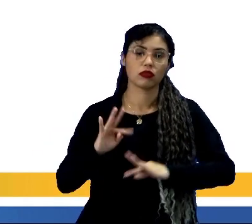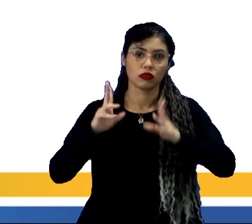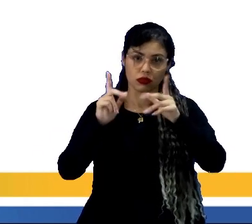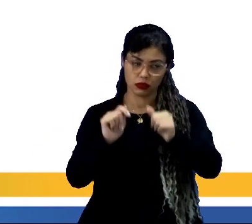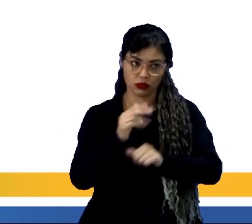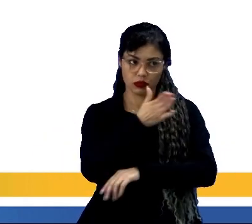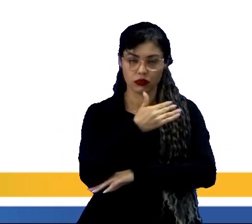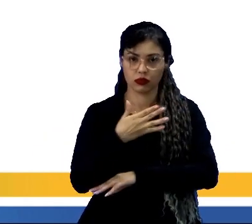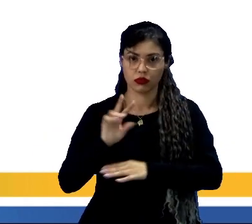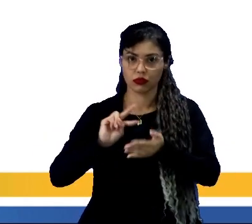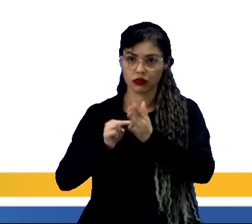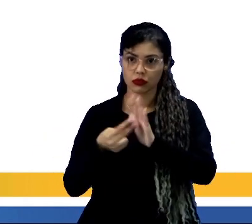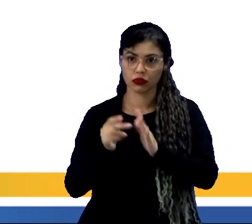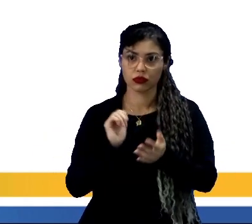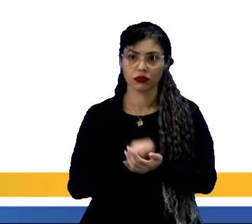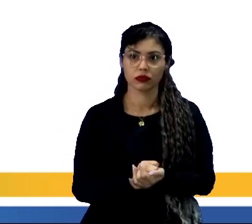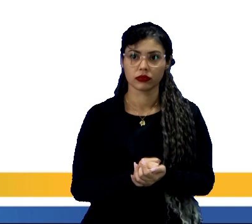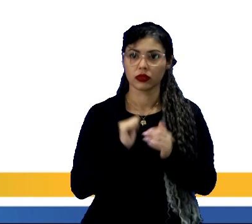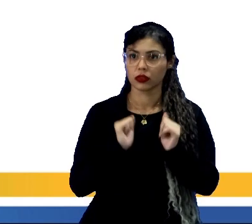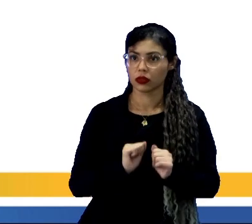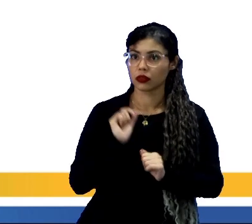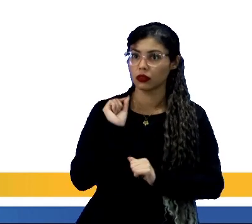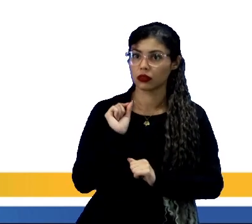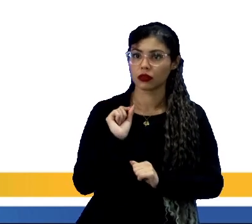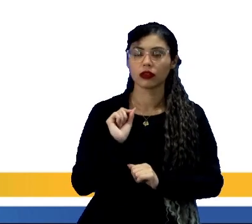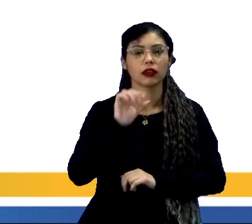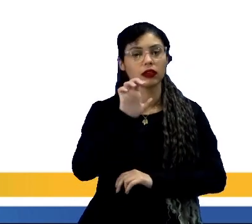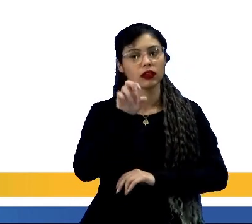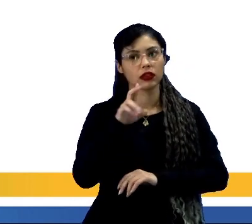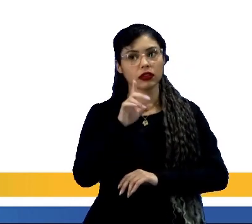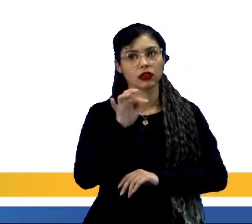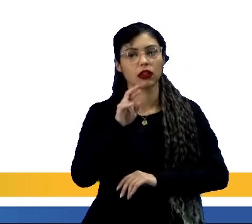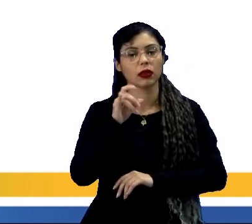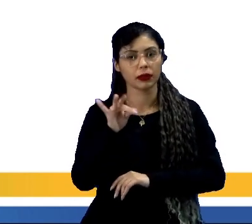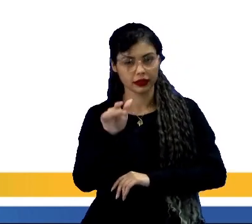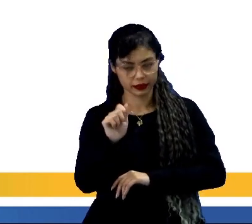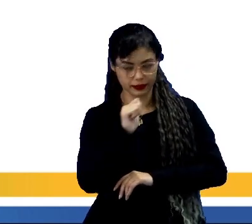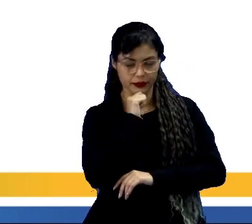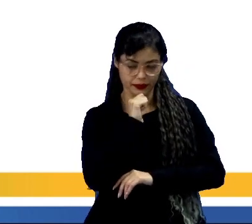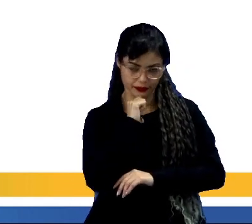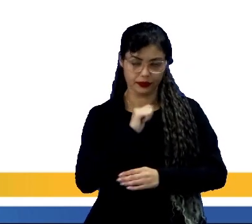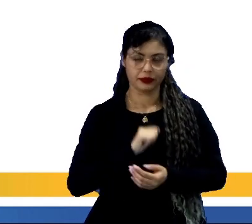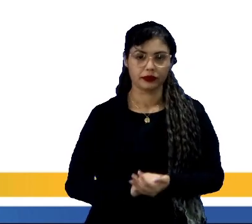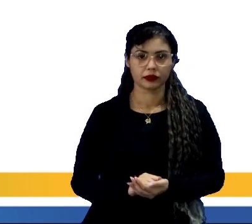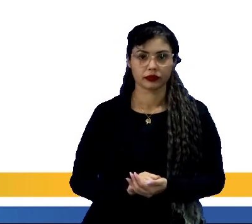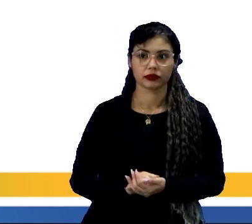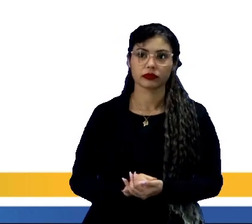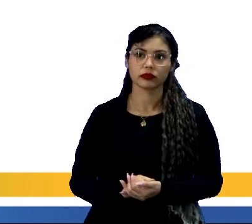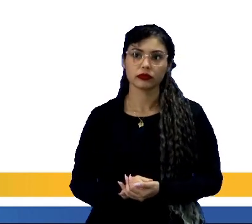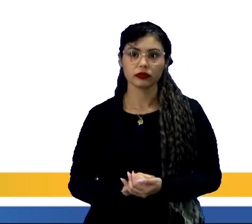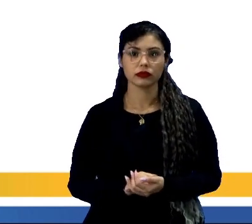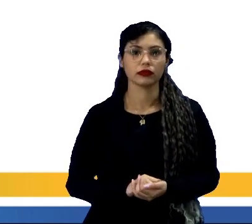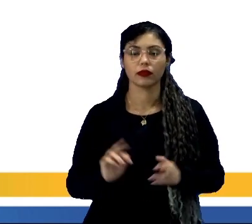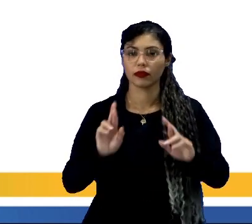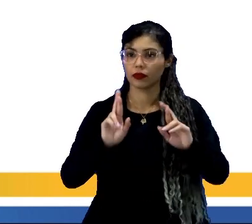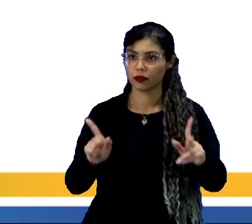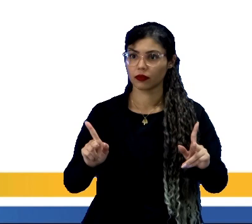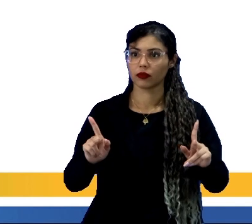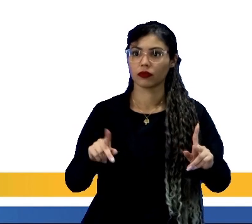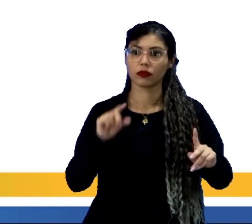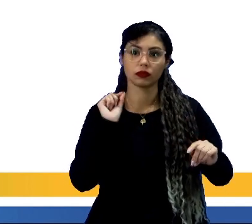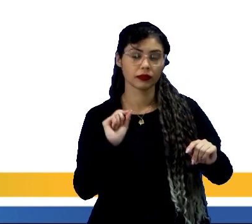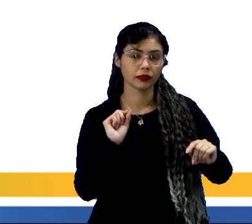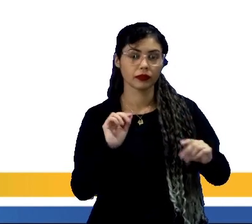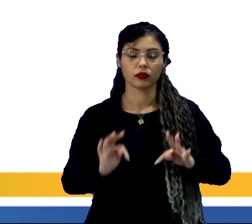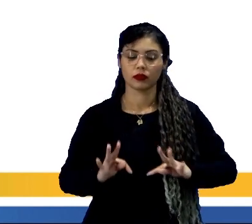esse significado. Então, só pode ser na enciclopédia. Então, na enciclopédia, a diferença é